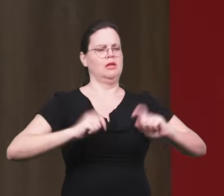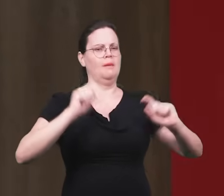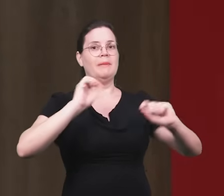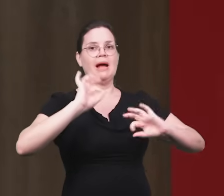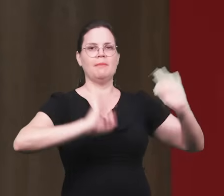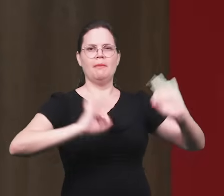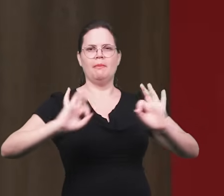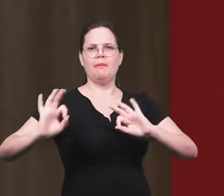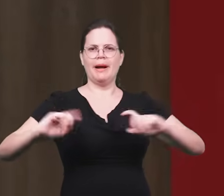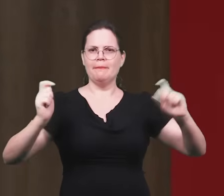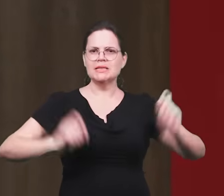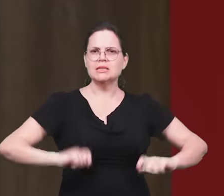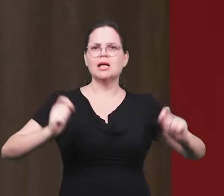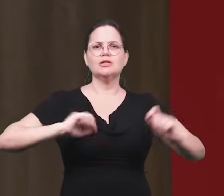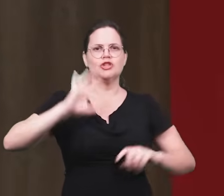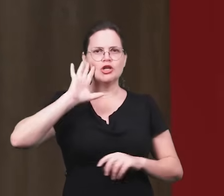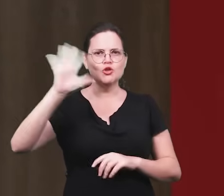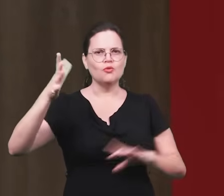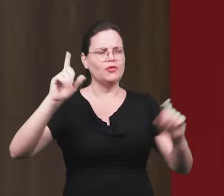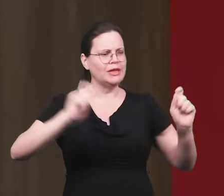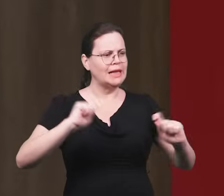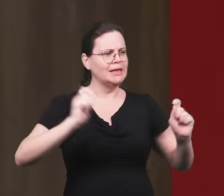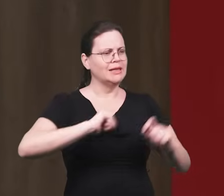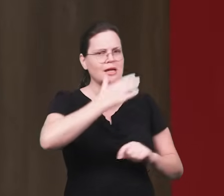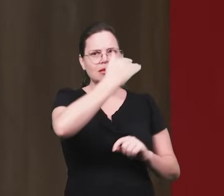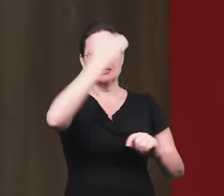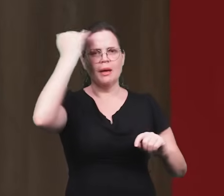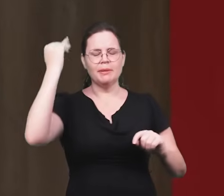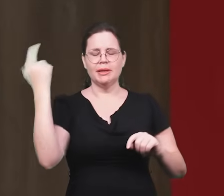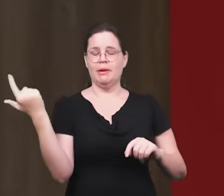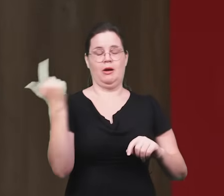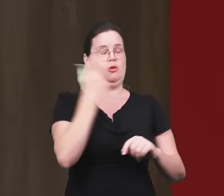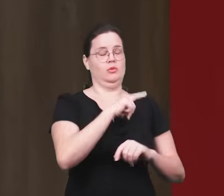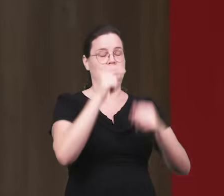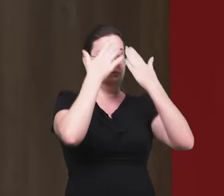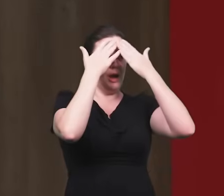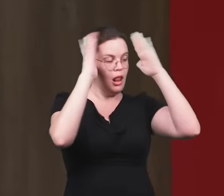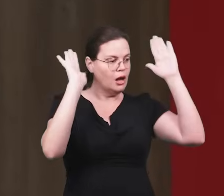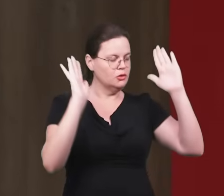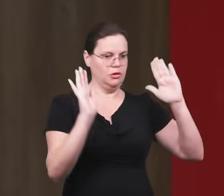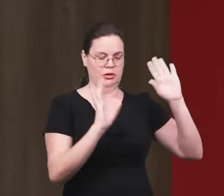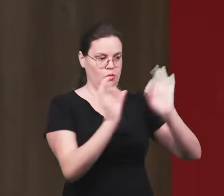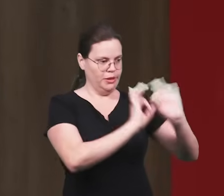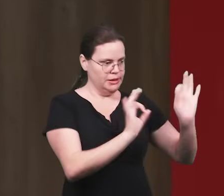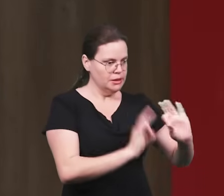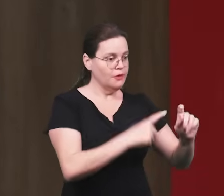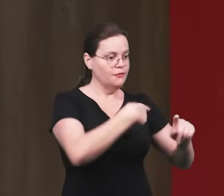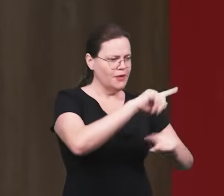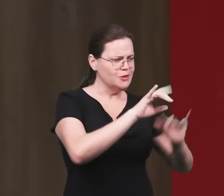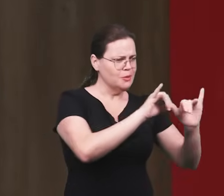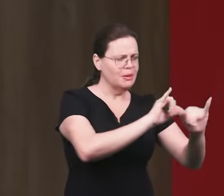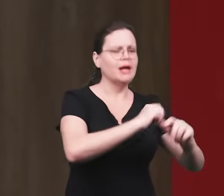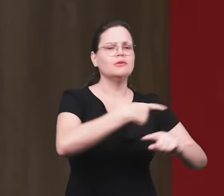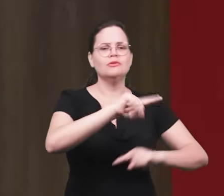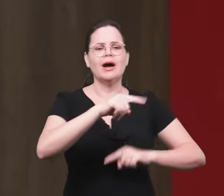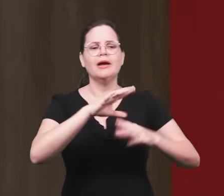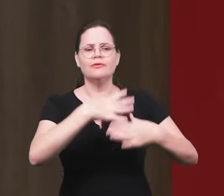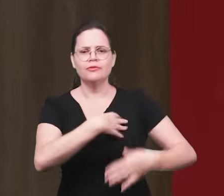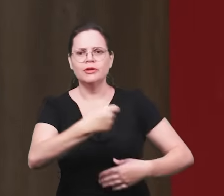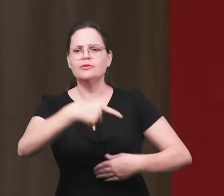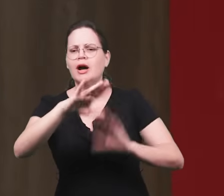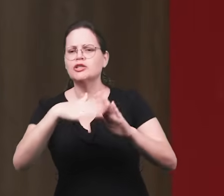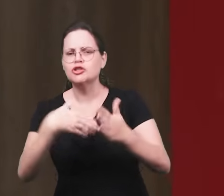firmeza, a capacidade que vem do Espírito Santo, a sabedoria para desembolar tudo, para organizar tudo. Quando chega no final do